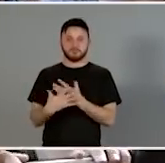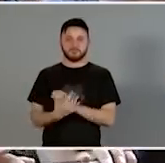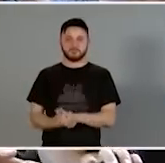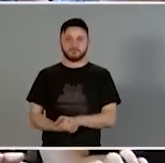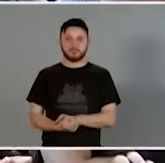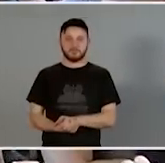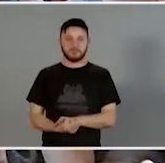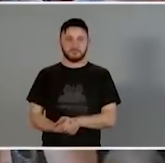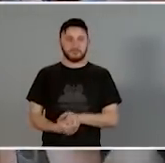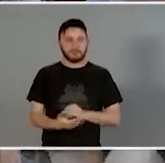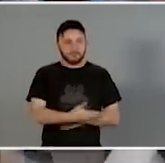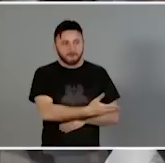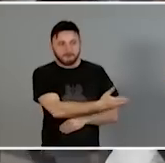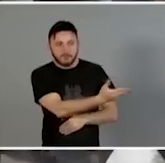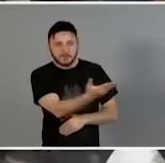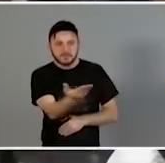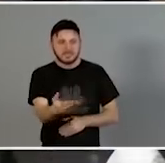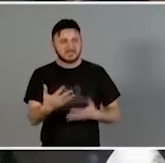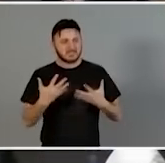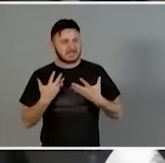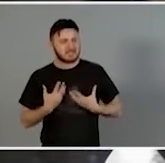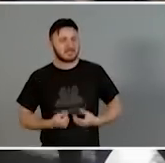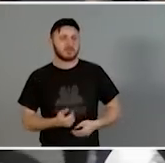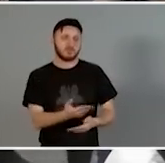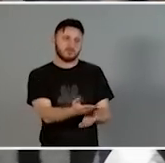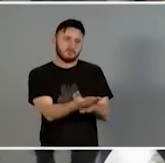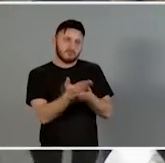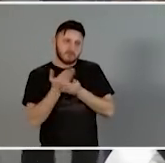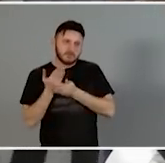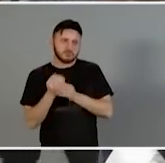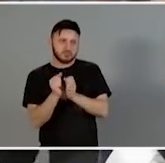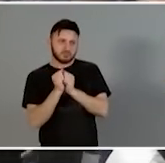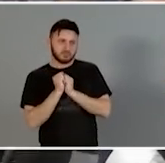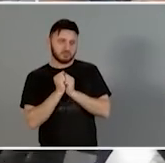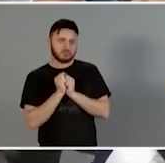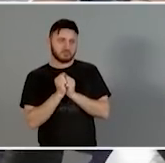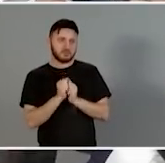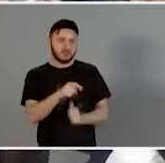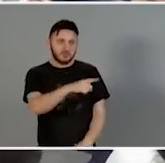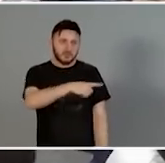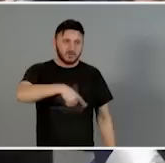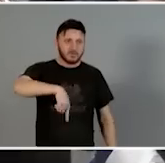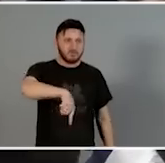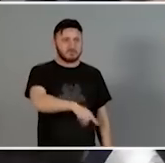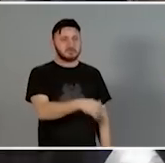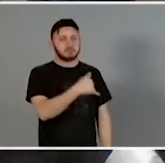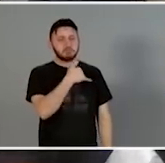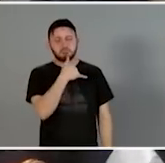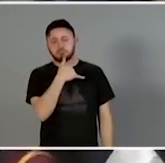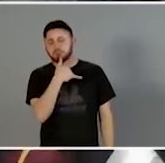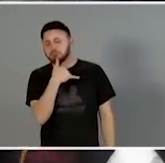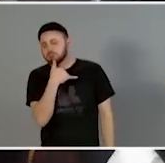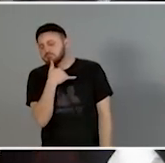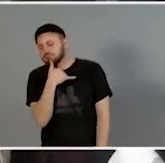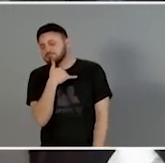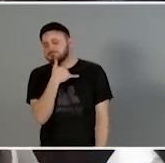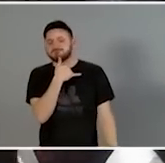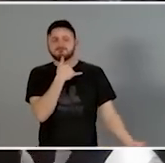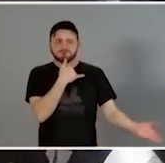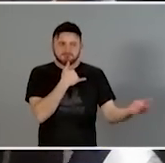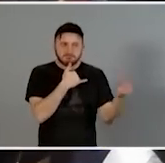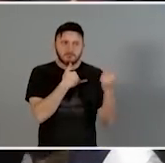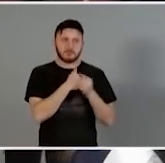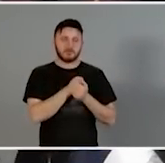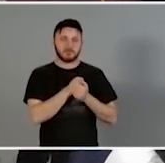venham a mim vós os cansados, venham a mim os abatidos.